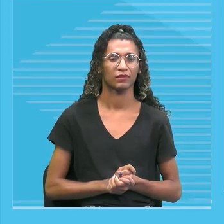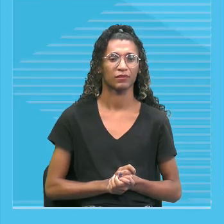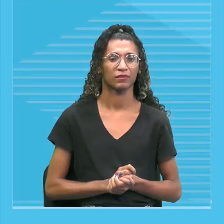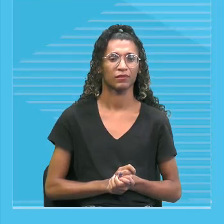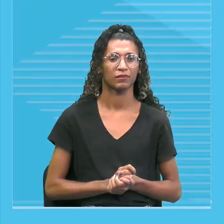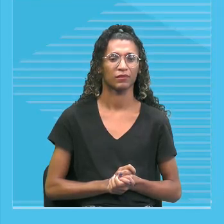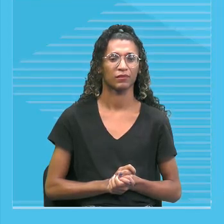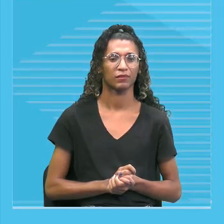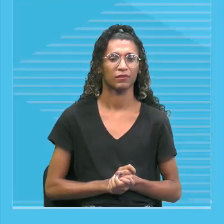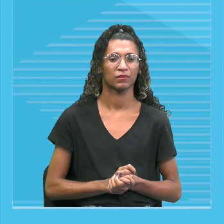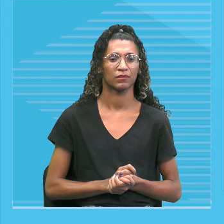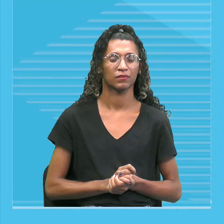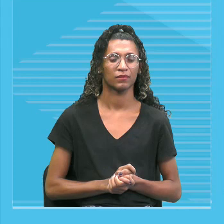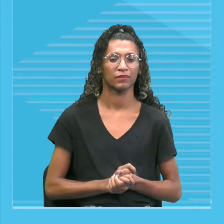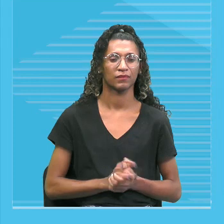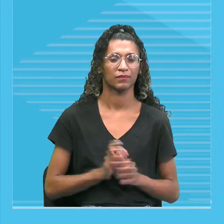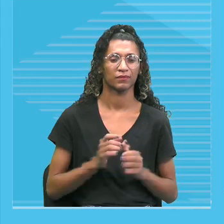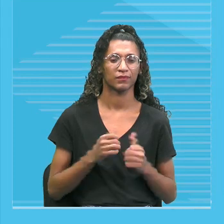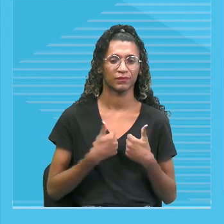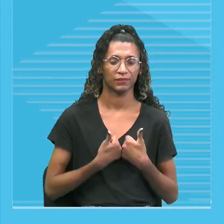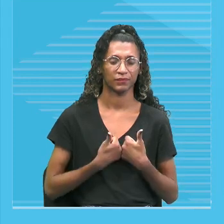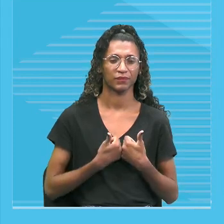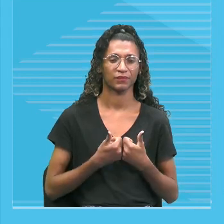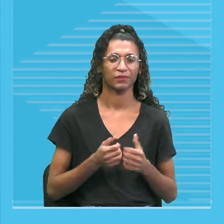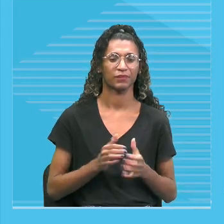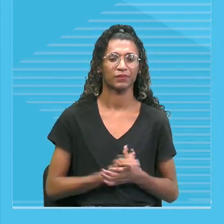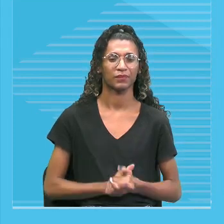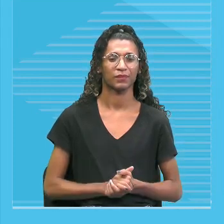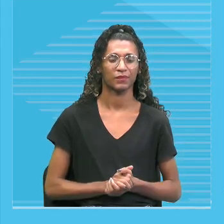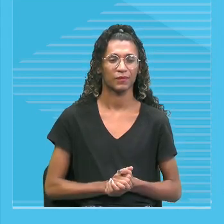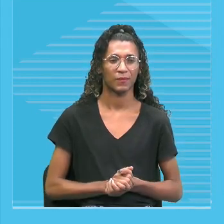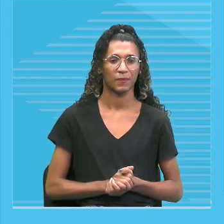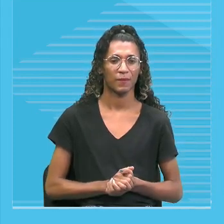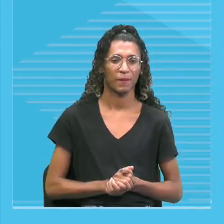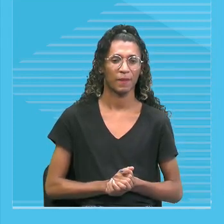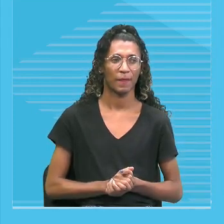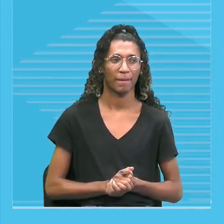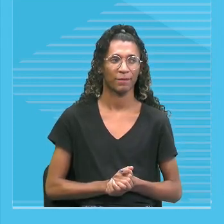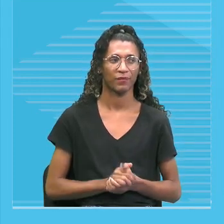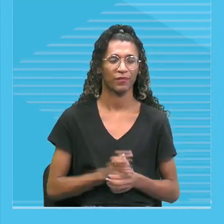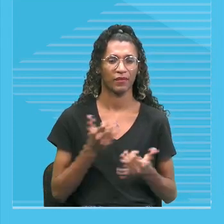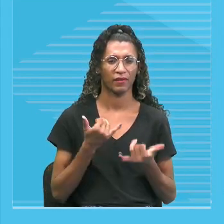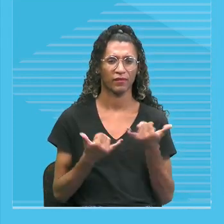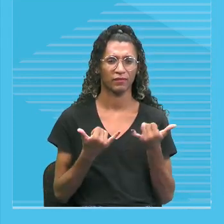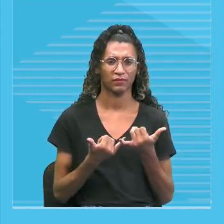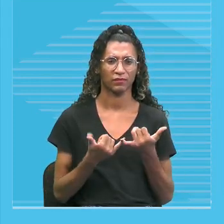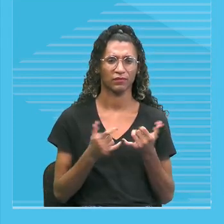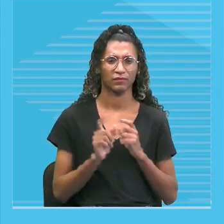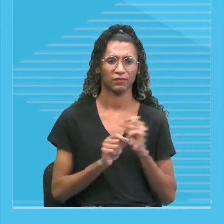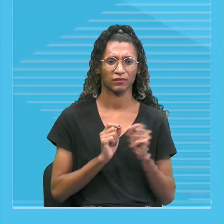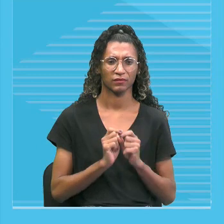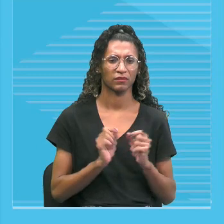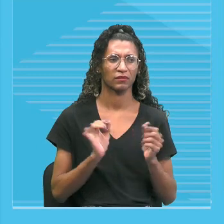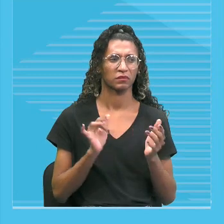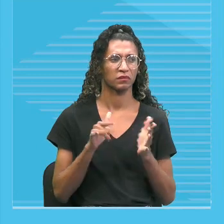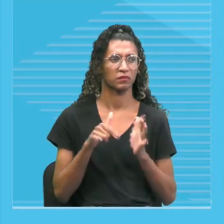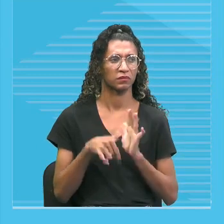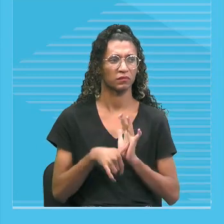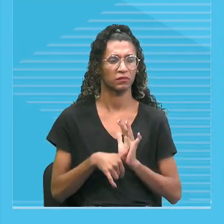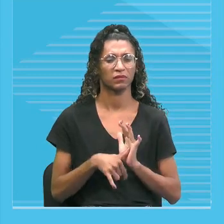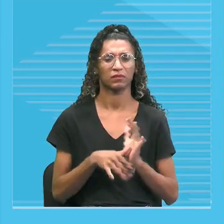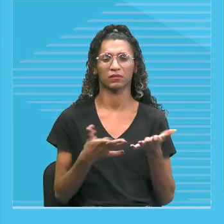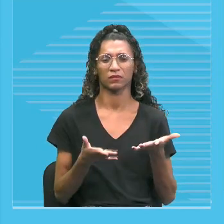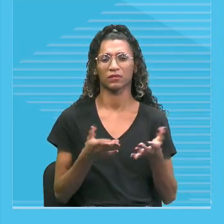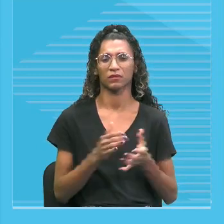não tá ok já pode deixar é porque parece estar travando né presta